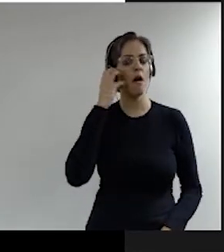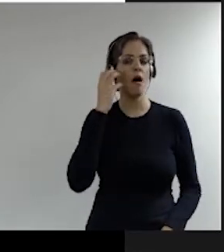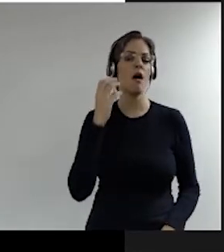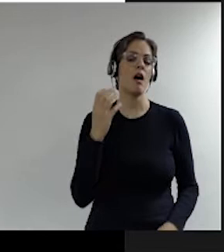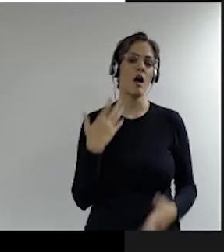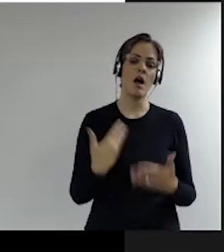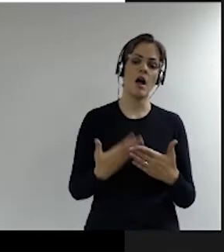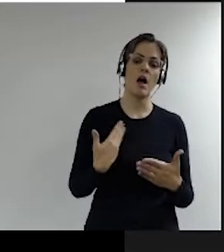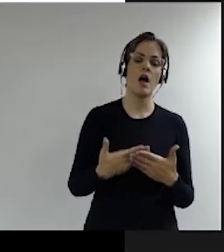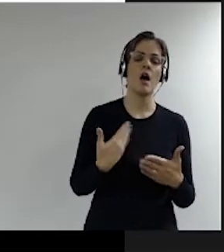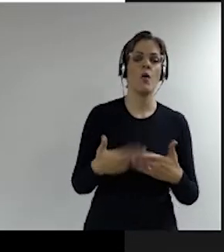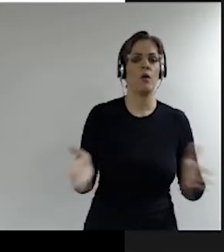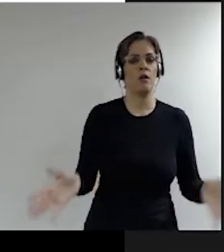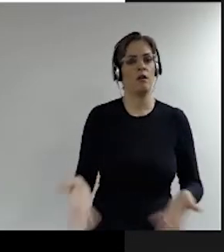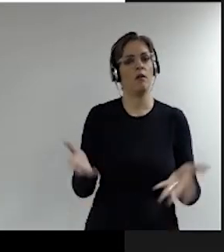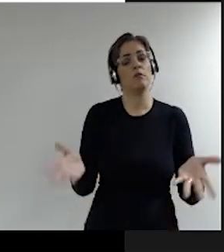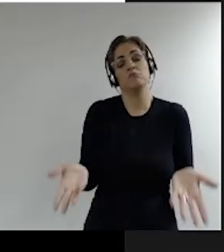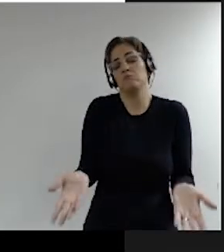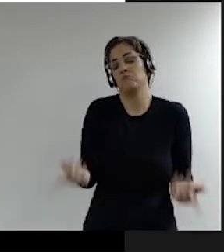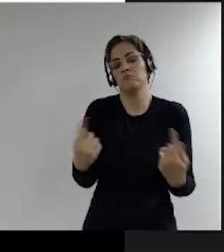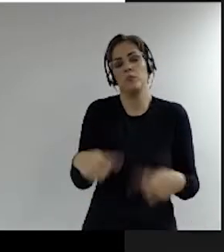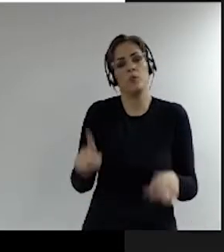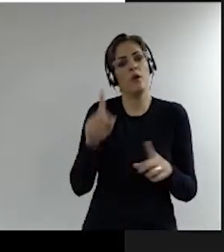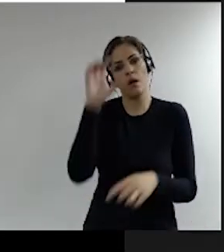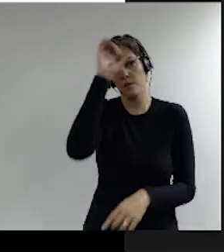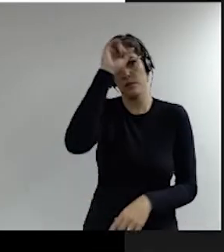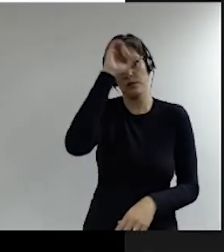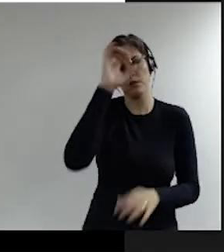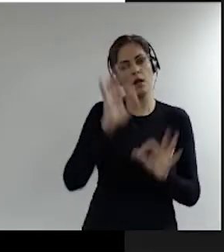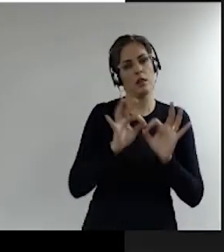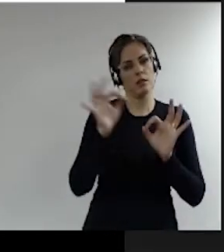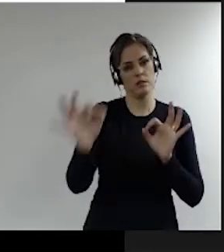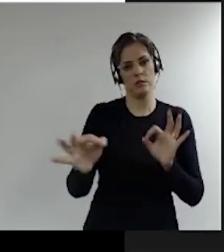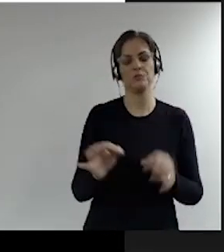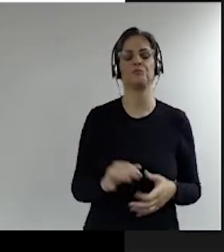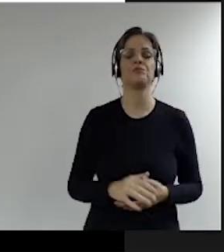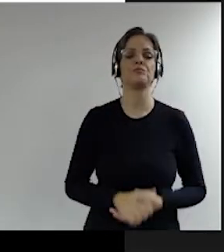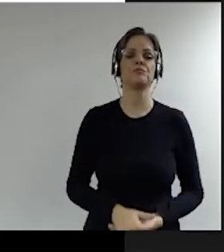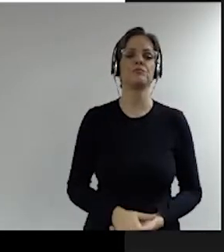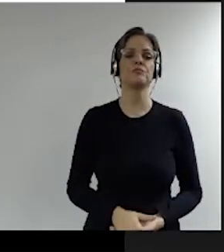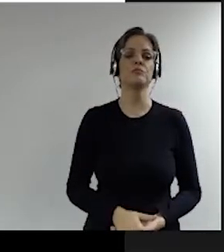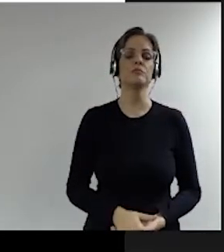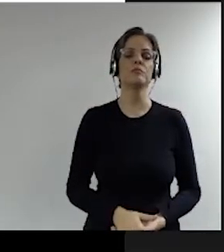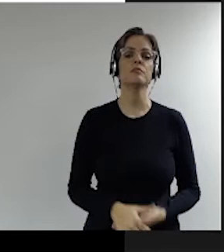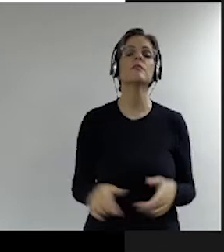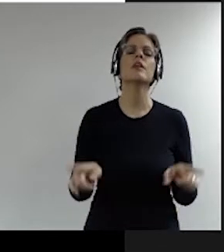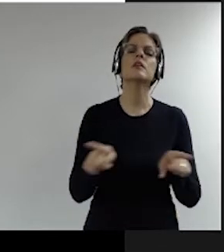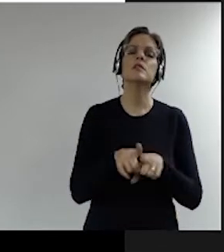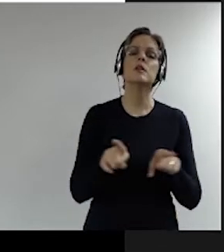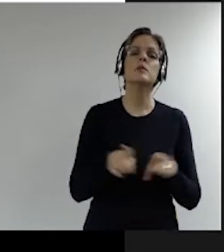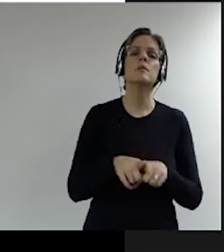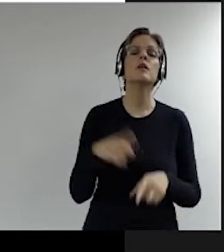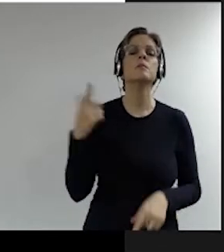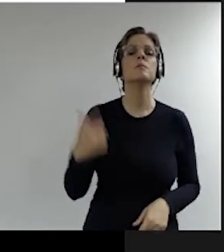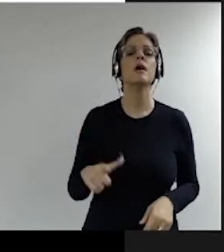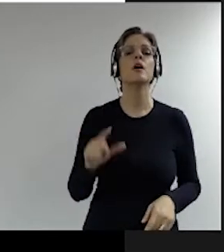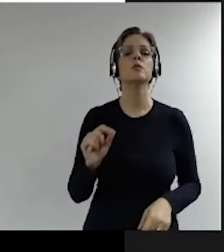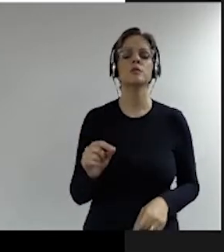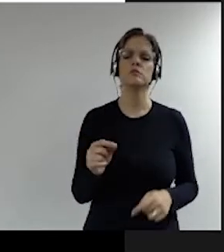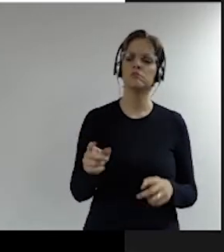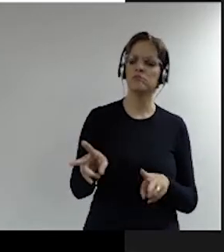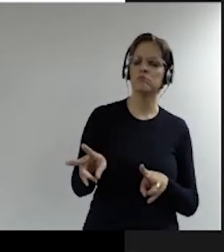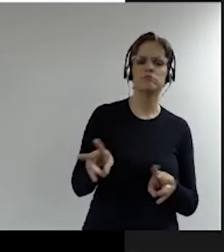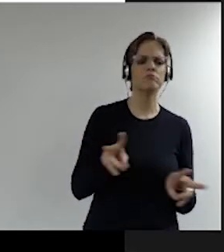e garantir alguma forma de aprendizagem à distância. Uma outra coisa que os países fizeram foi prestar muita atenção na